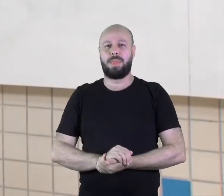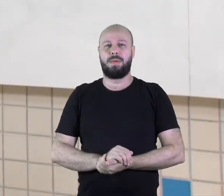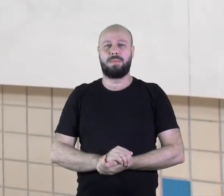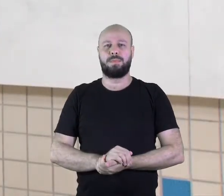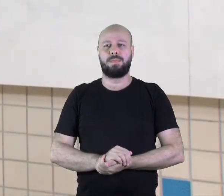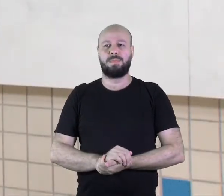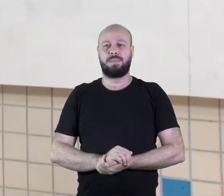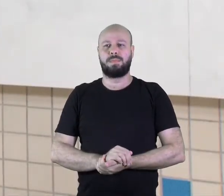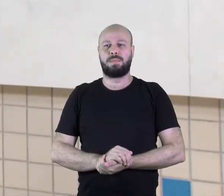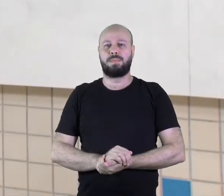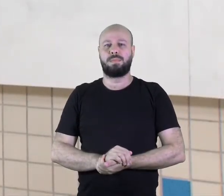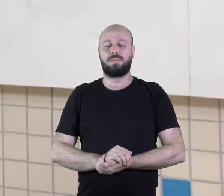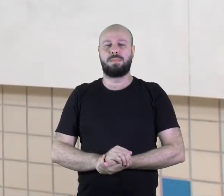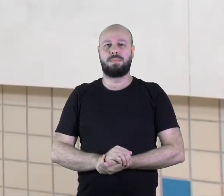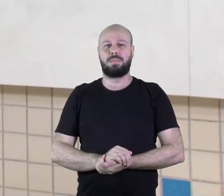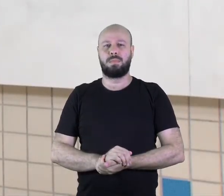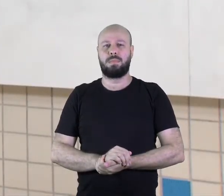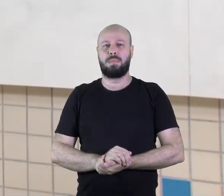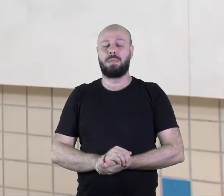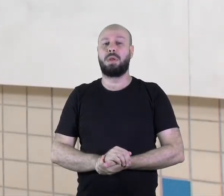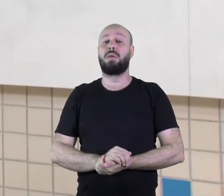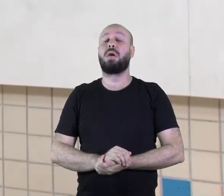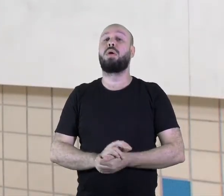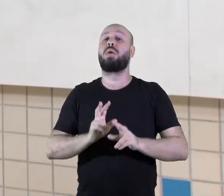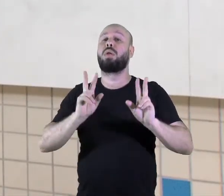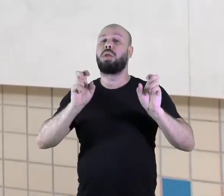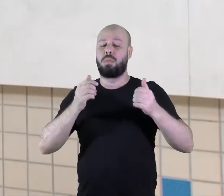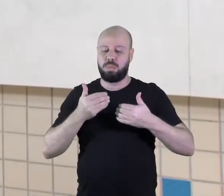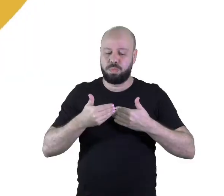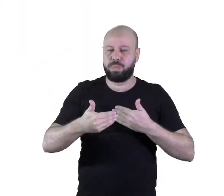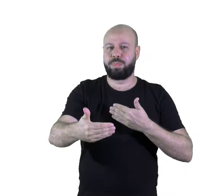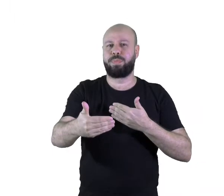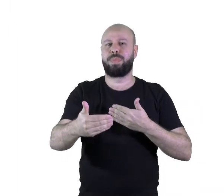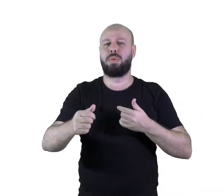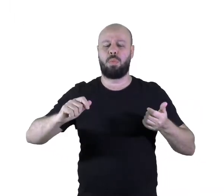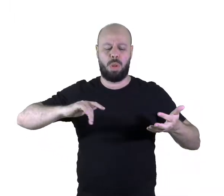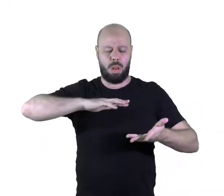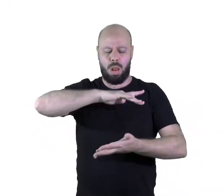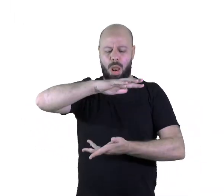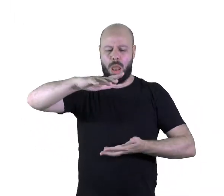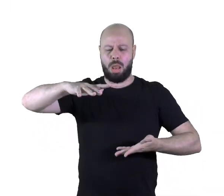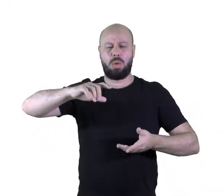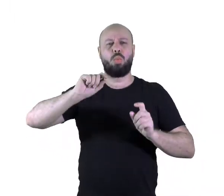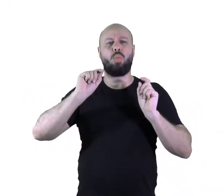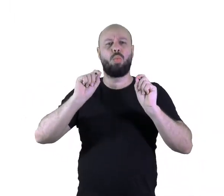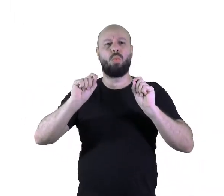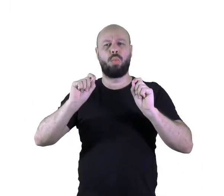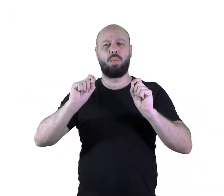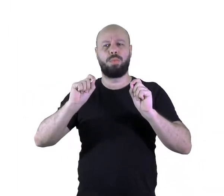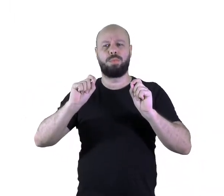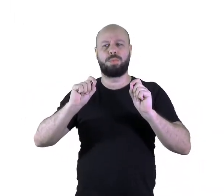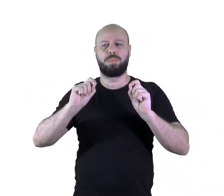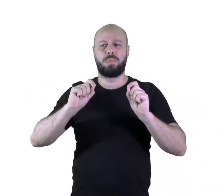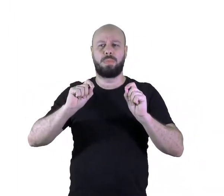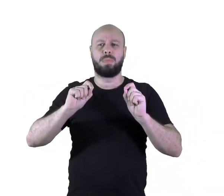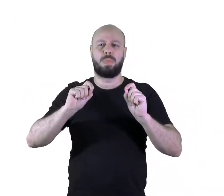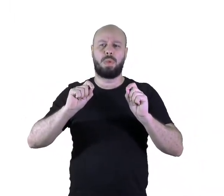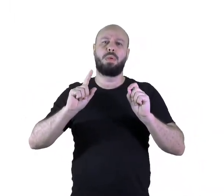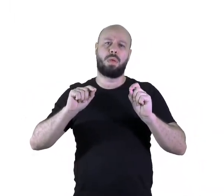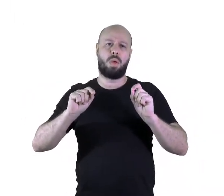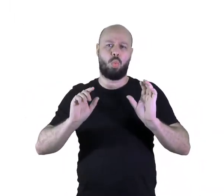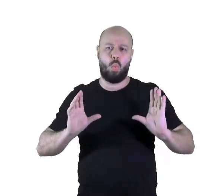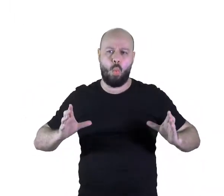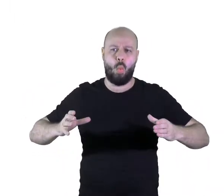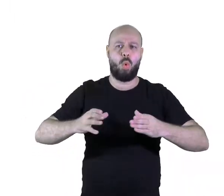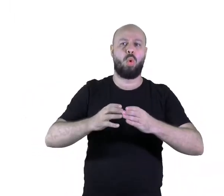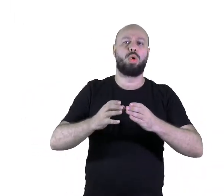Então, entrando no nosso tema de hoje, o universo. O que é o universo? O universo corresponde, então, ao conjunto